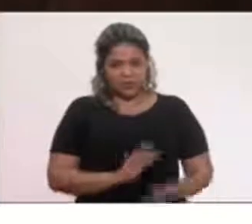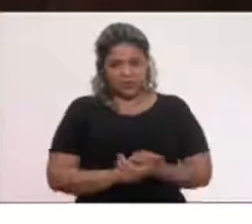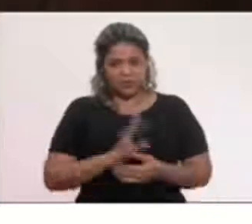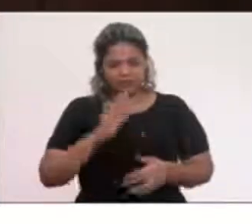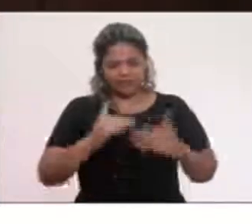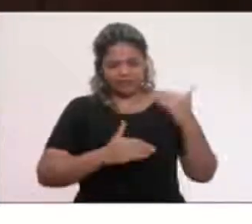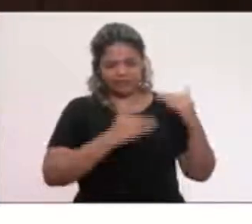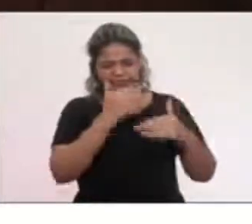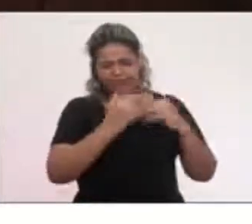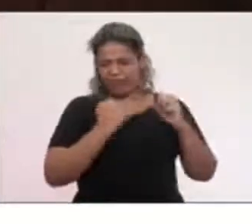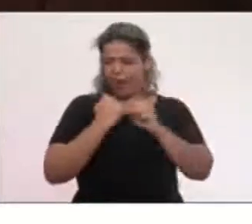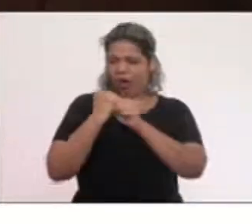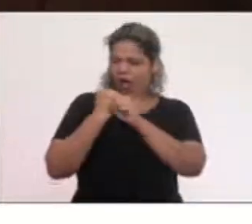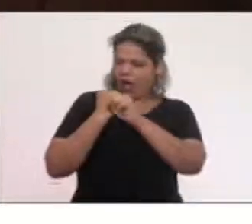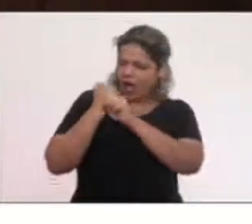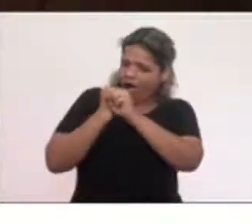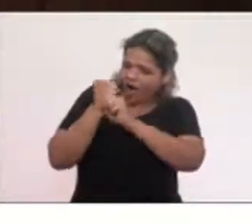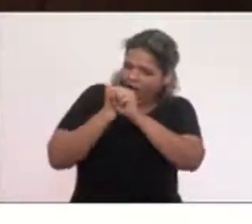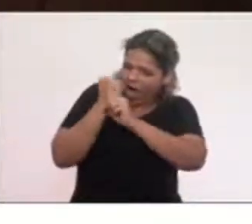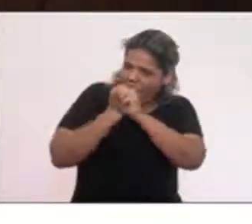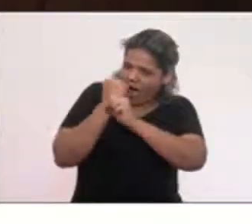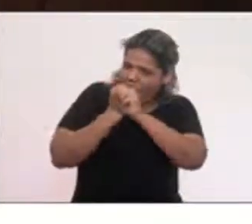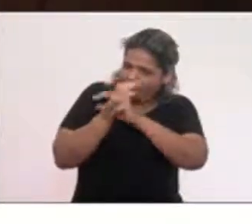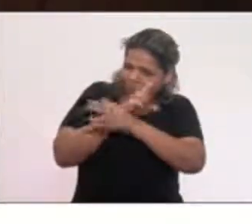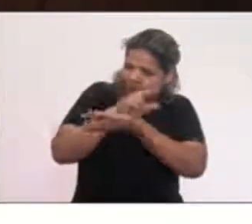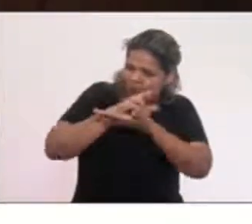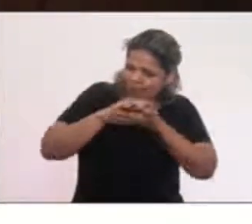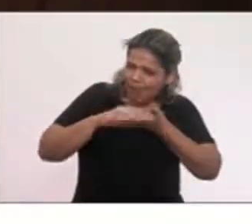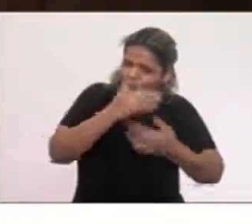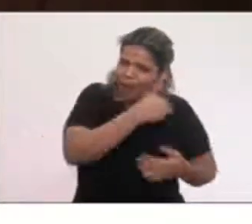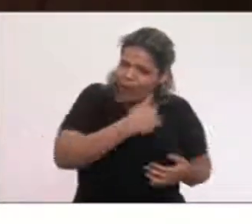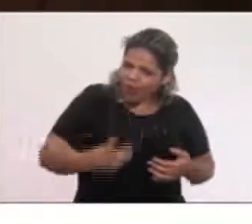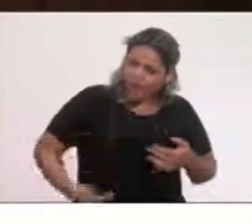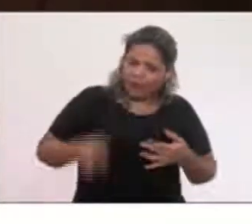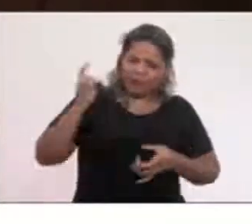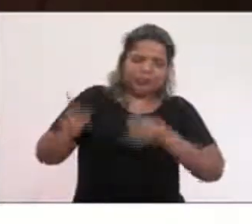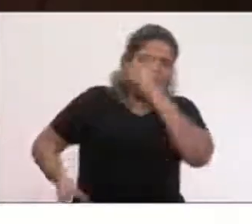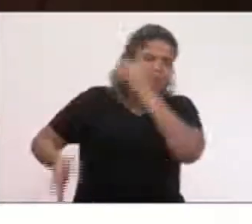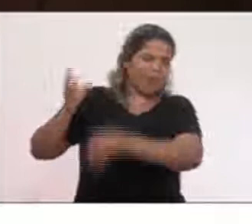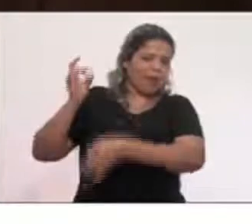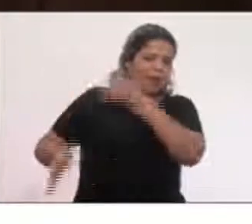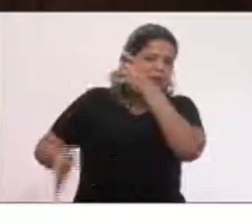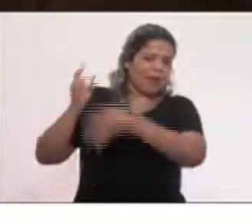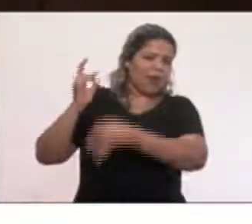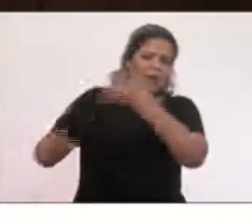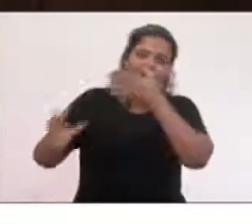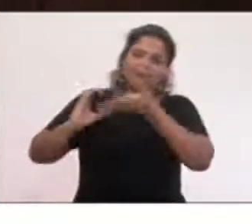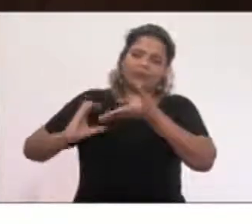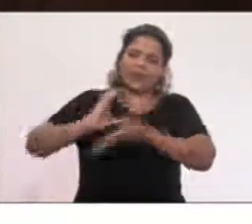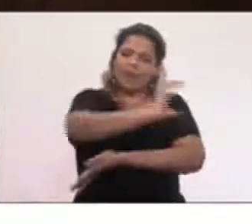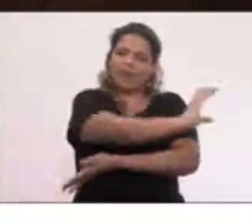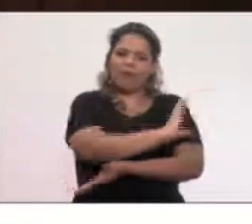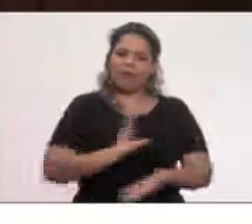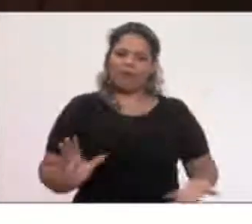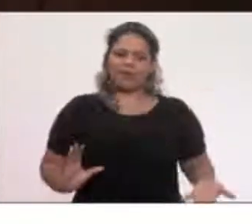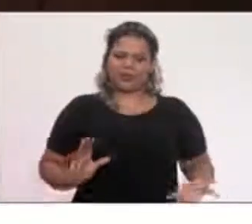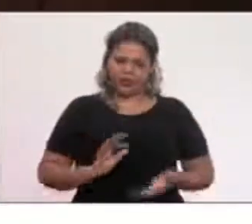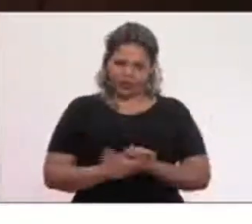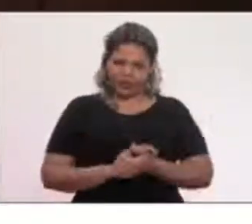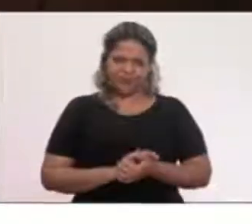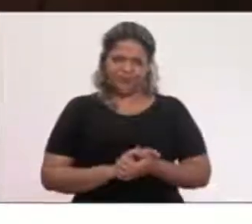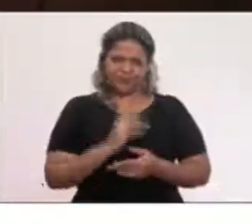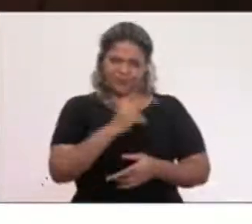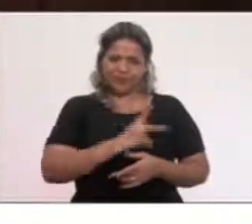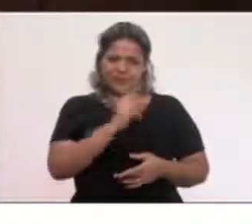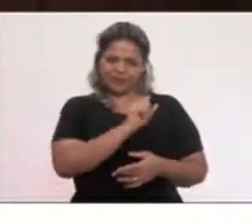ao longo do tempo, diferentes governos deixaram de fazer os repasses devidos à Previdência